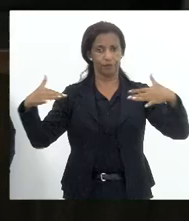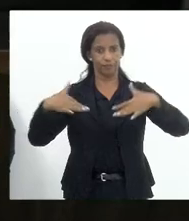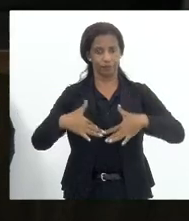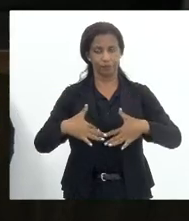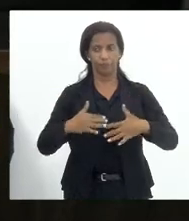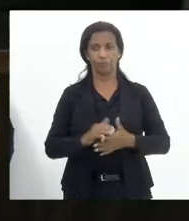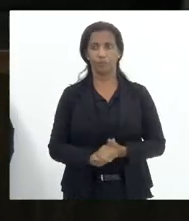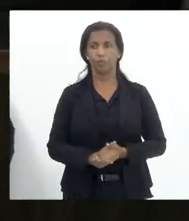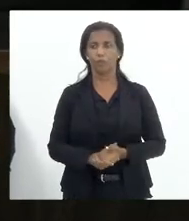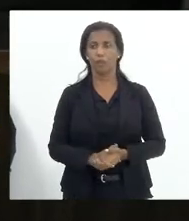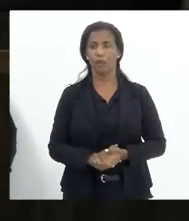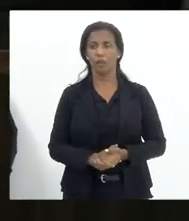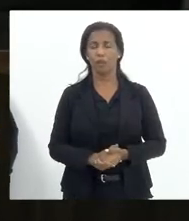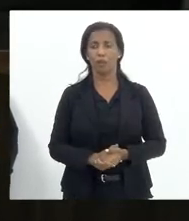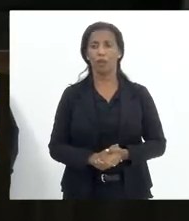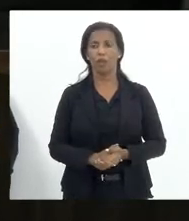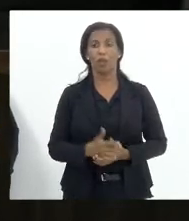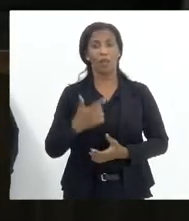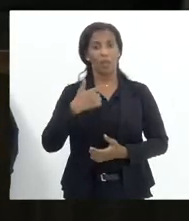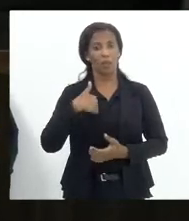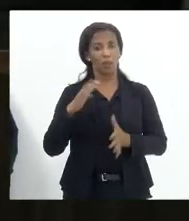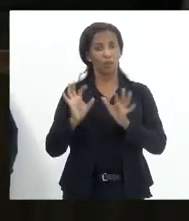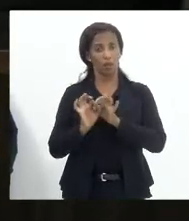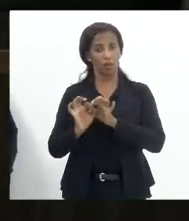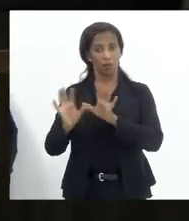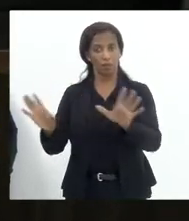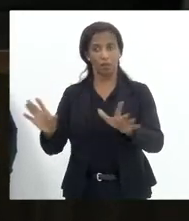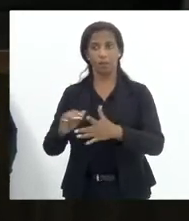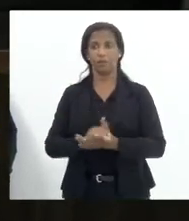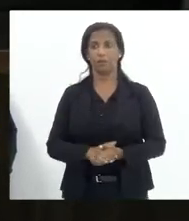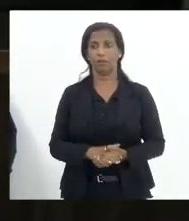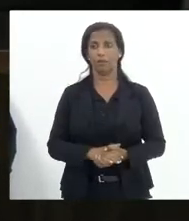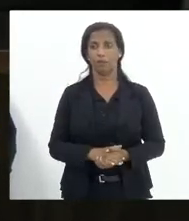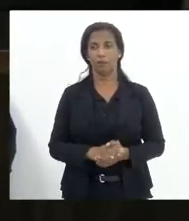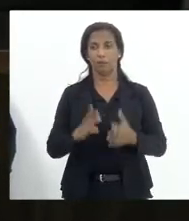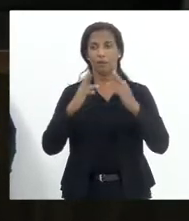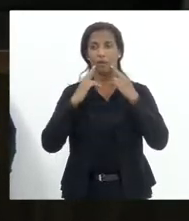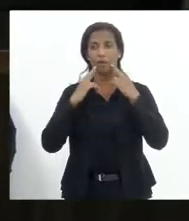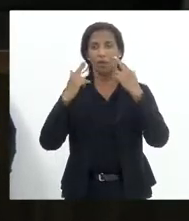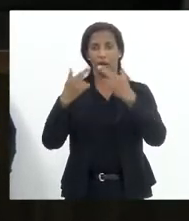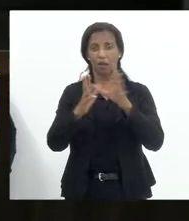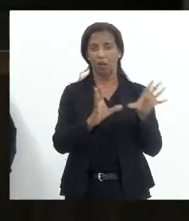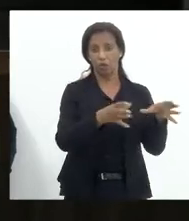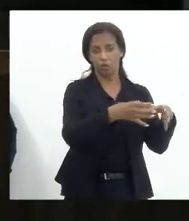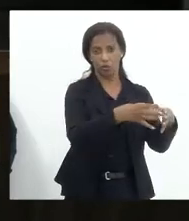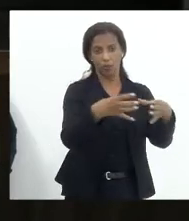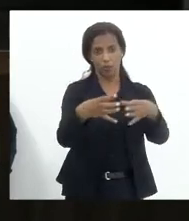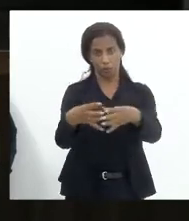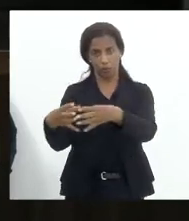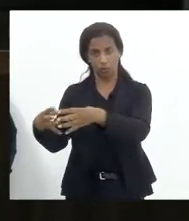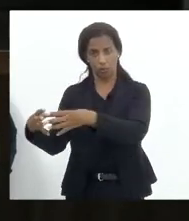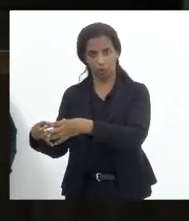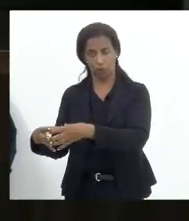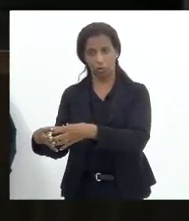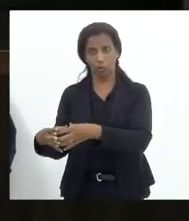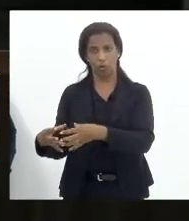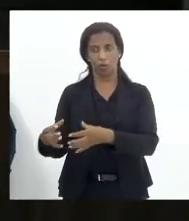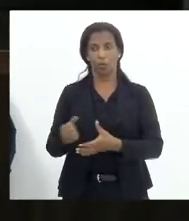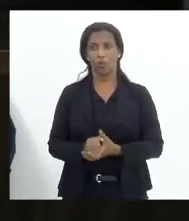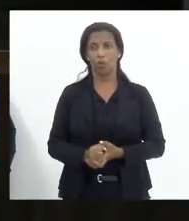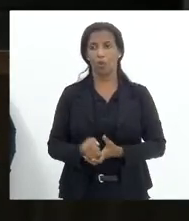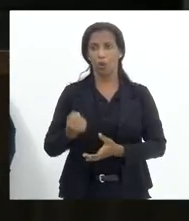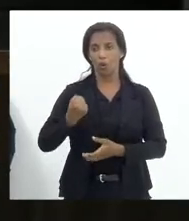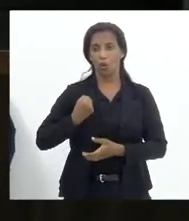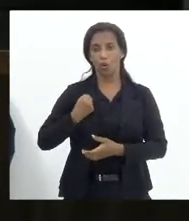logicamente o que que eu tenho que que eu tenho autorizado e a reunião das comissões com o número